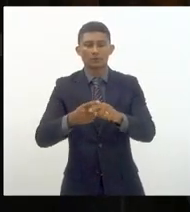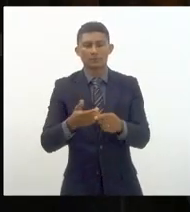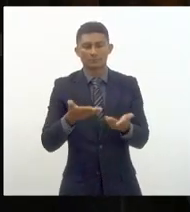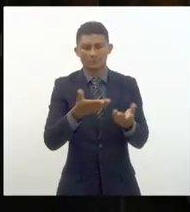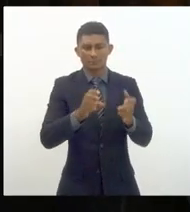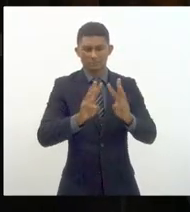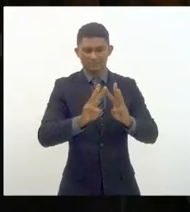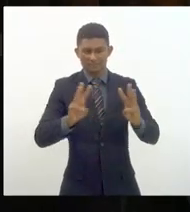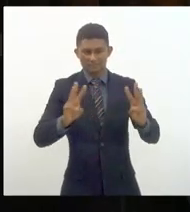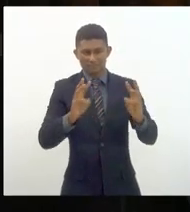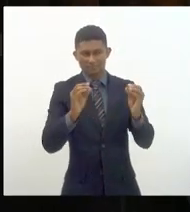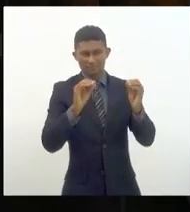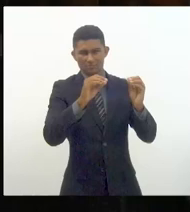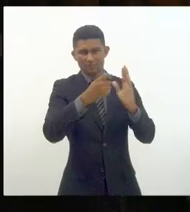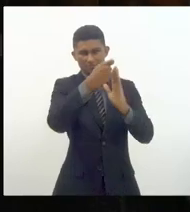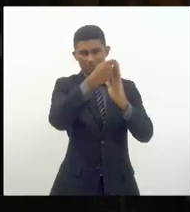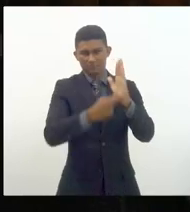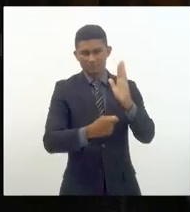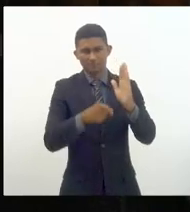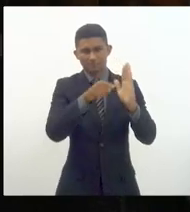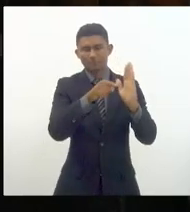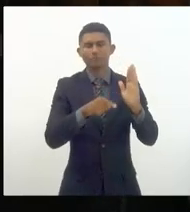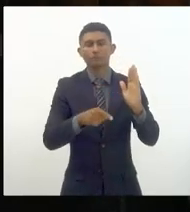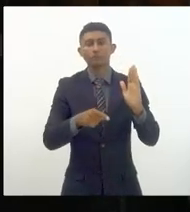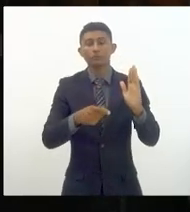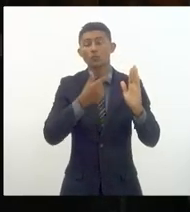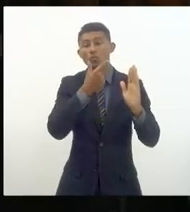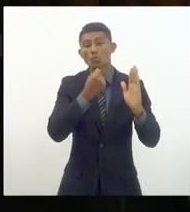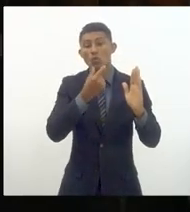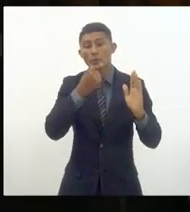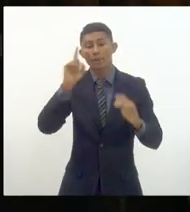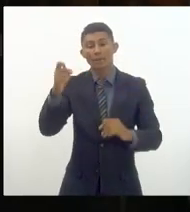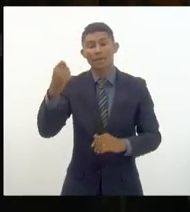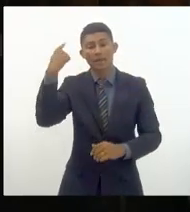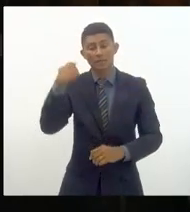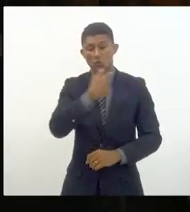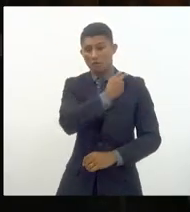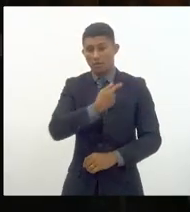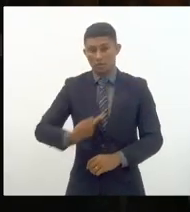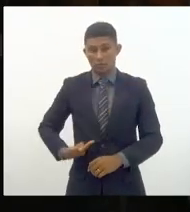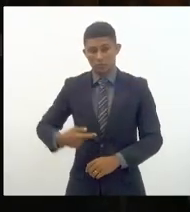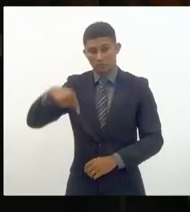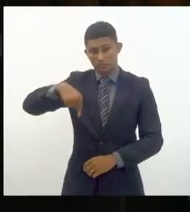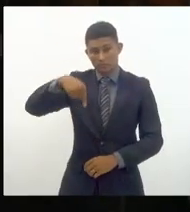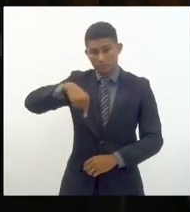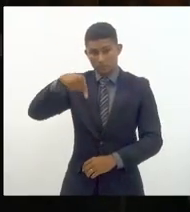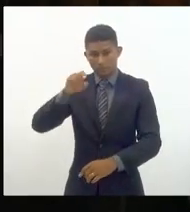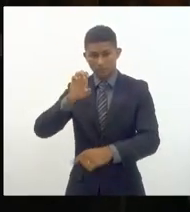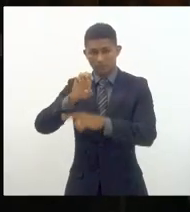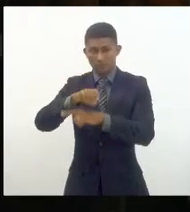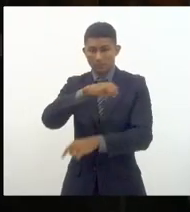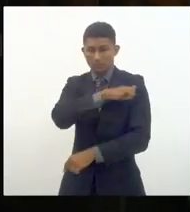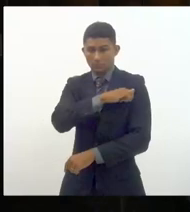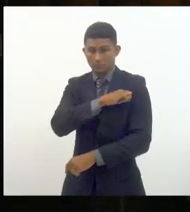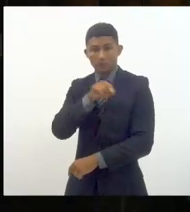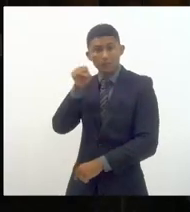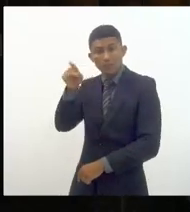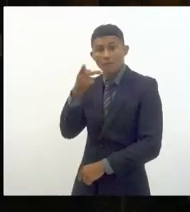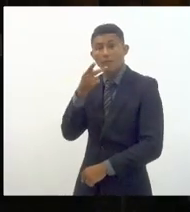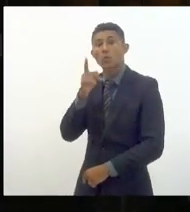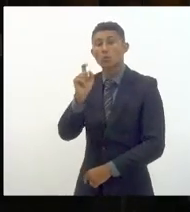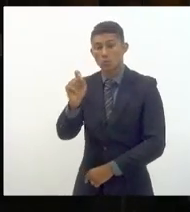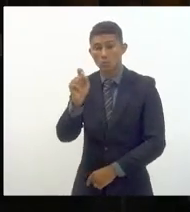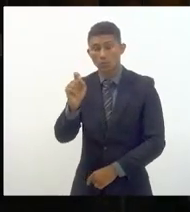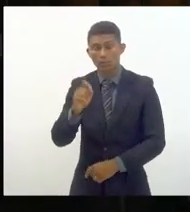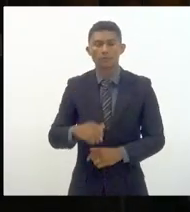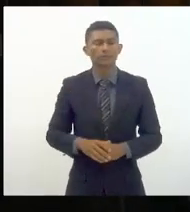um ex-governador do Estado teria dito que quando ele foi chamado